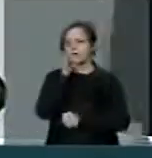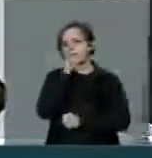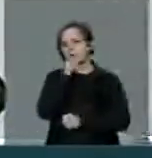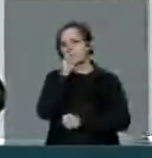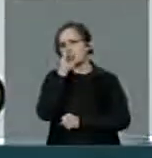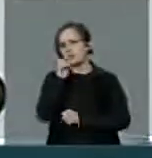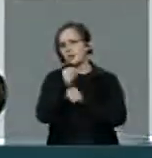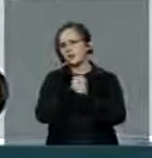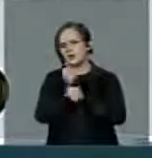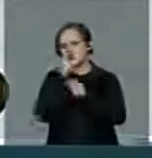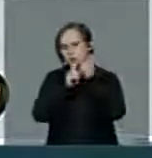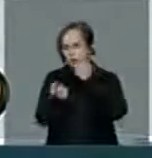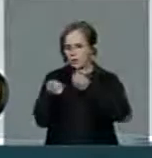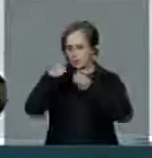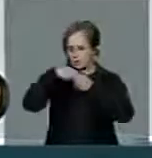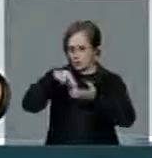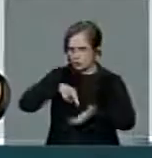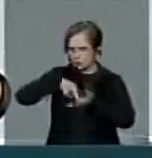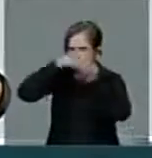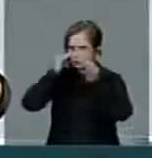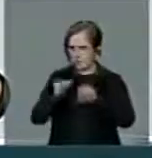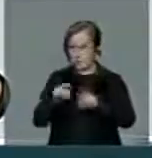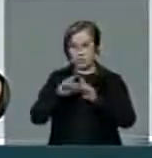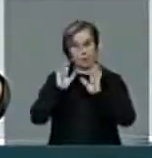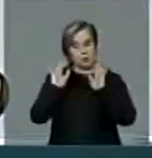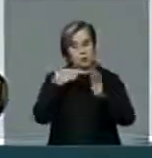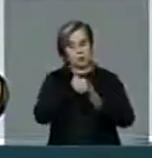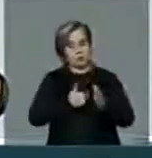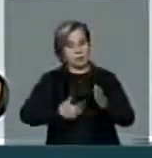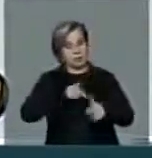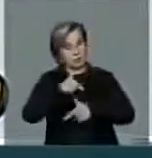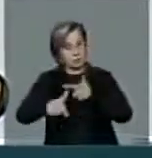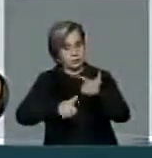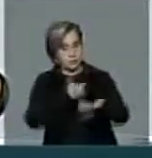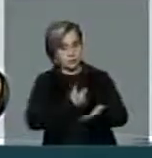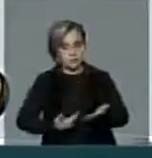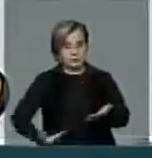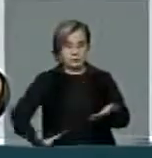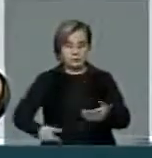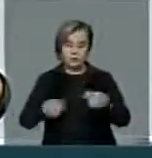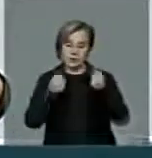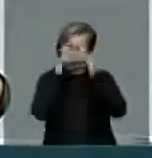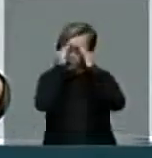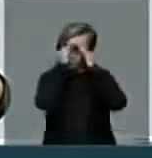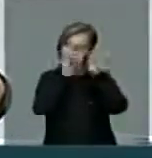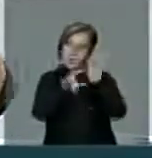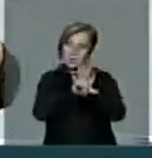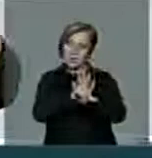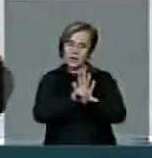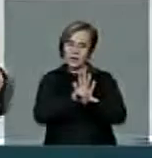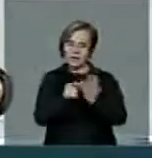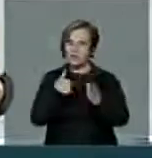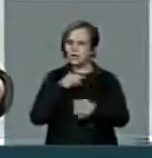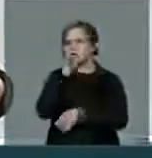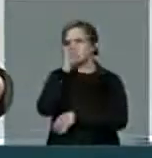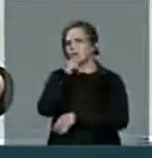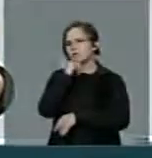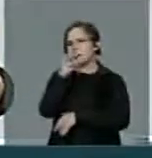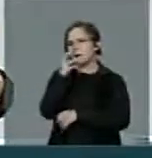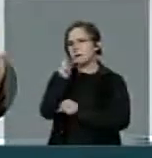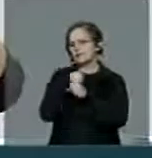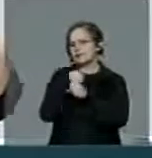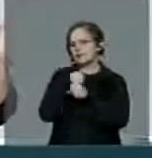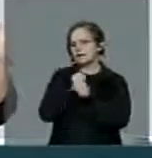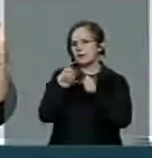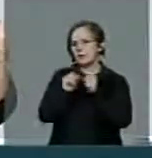recuperar ambientalmente, mas o trabalho do governo é para cumprir a lei e cumprir os prazos do governo. Eu não vou levar 30 anos para fazer registro de carro.